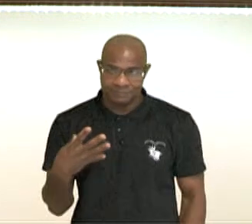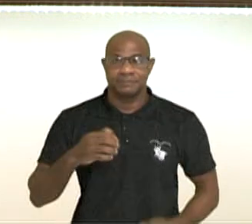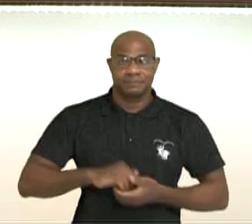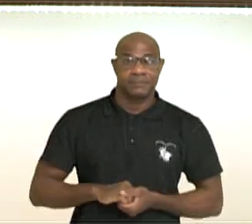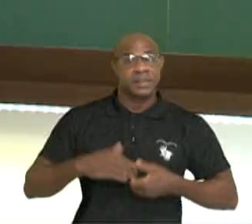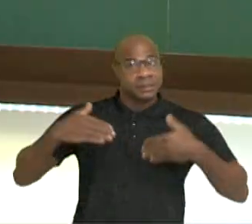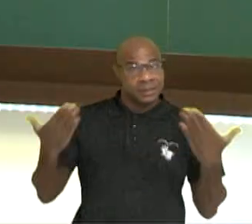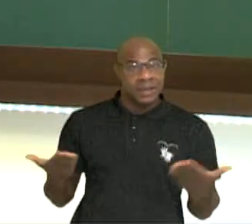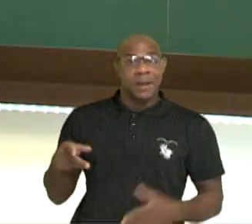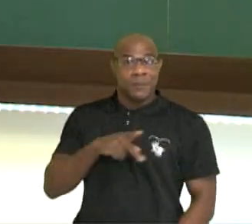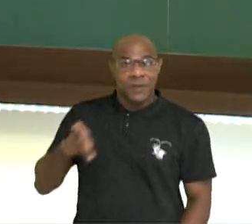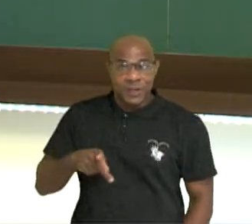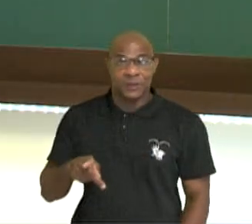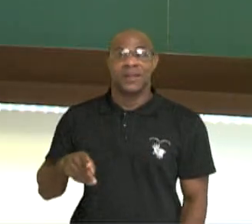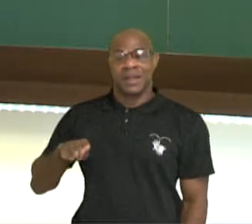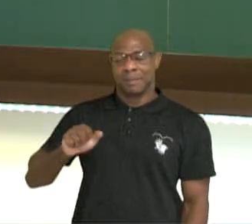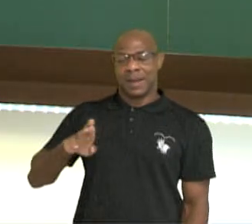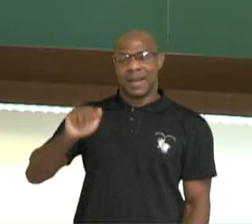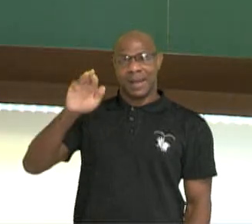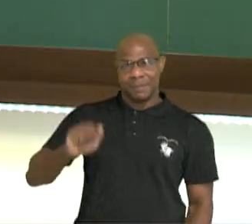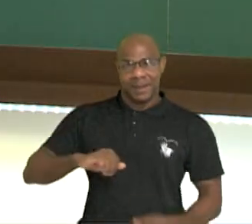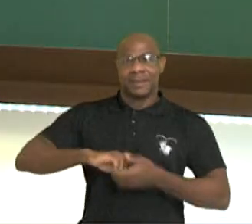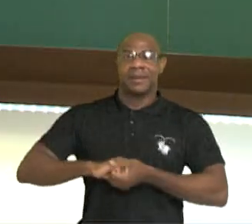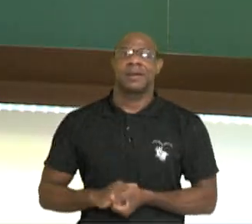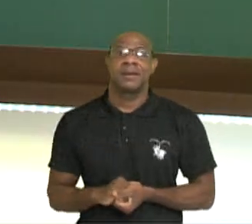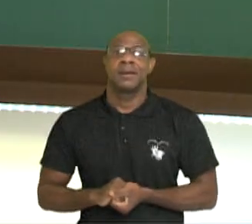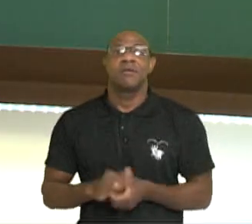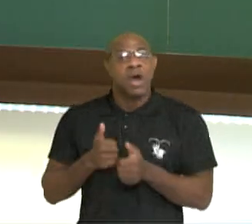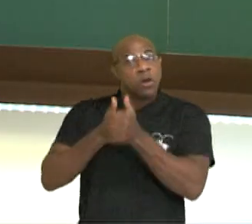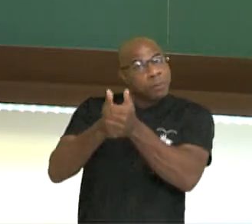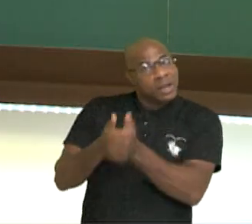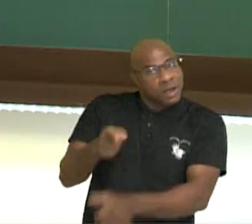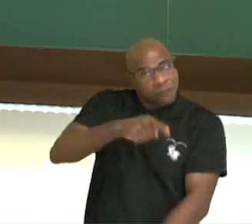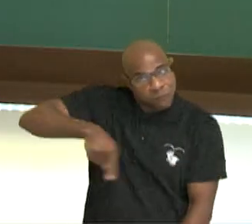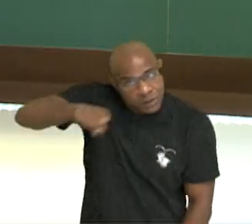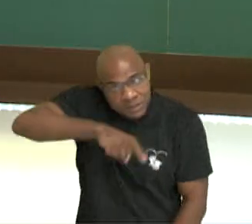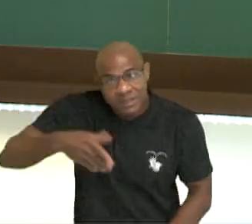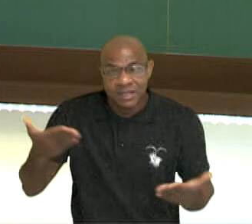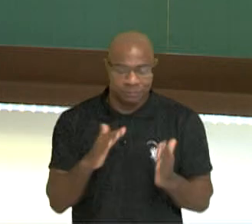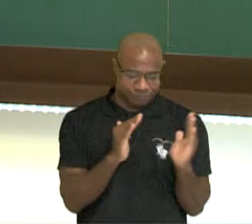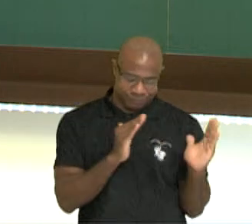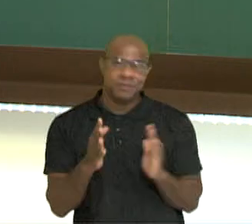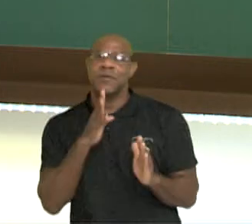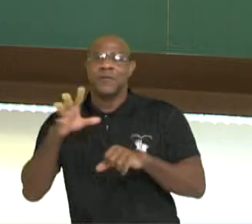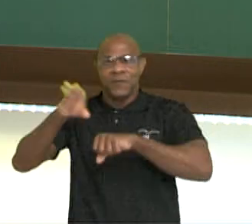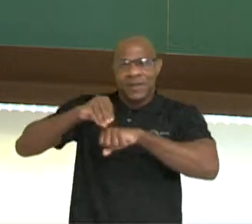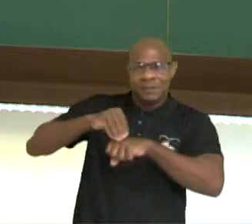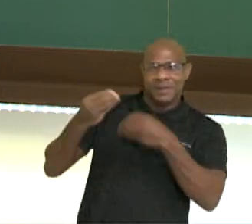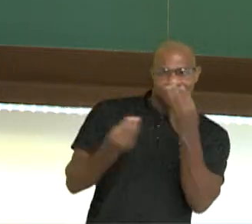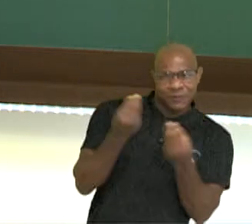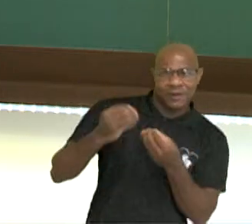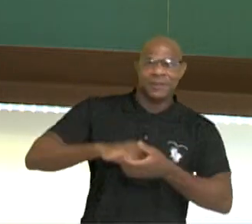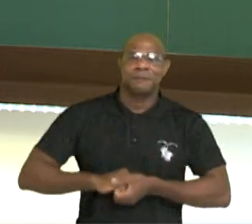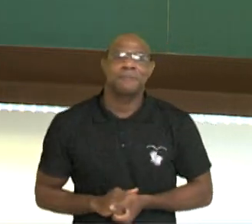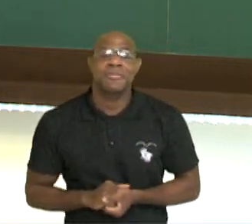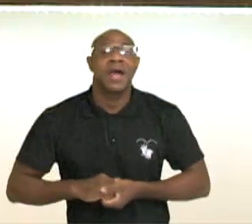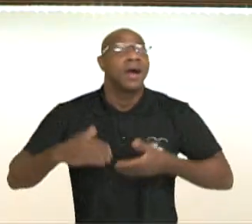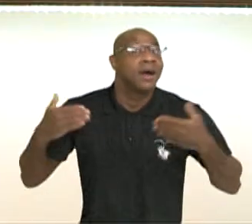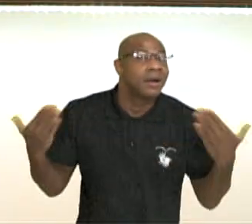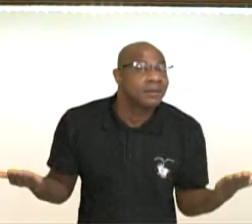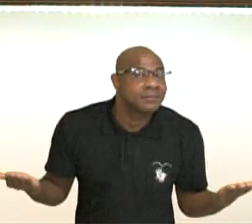1824. Eu sou a professora Bárbara Furquim e vou acompanhar vocês em todo esse conhecimento. Vamos lá?